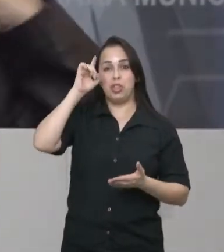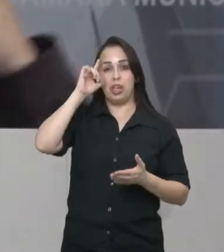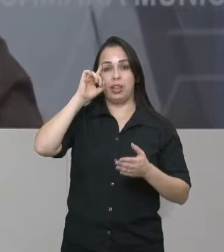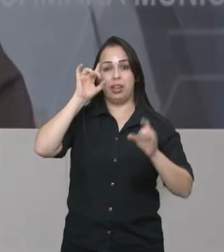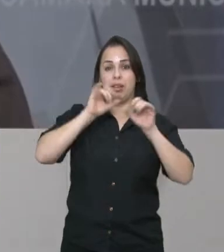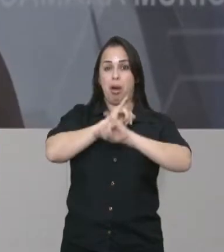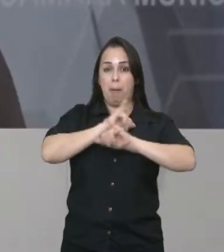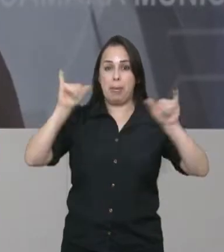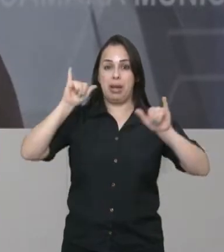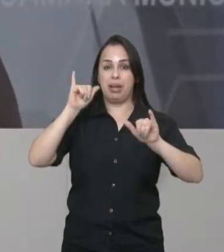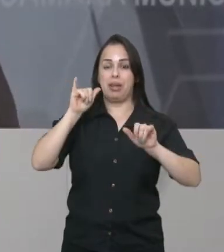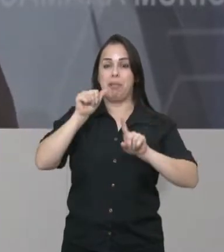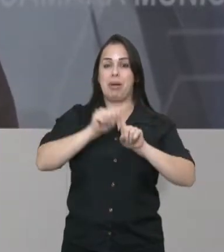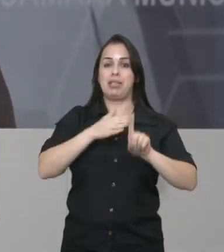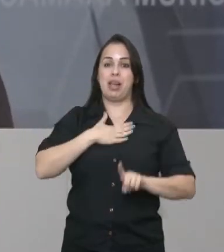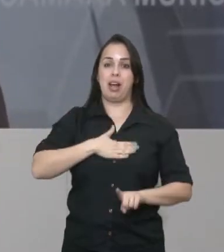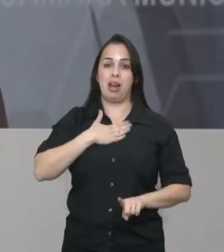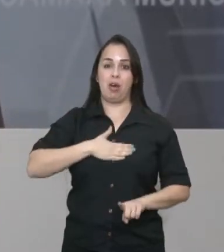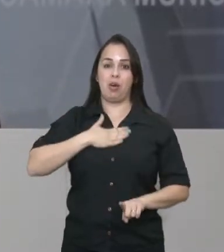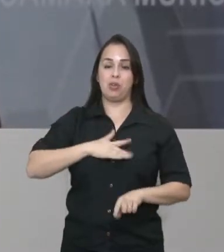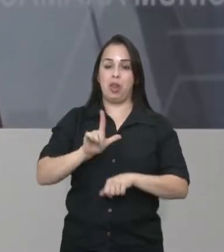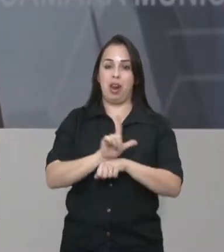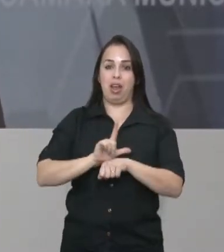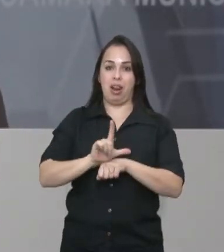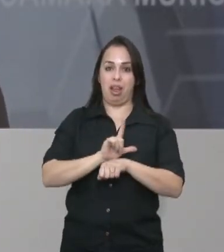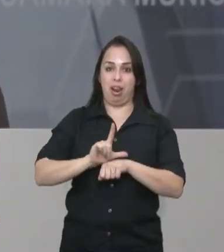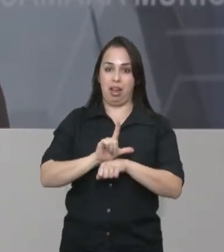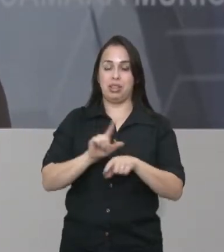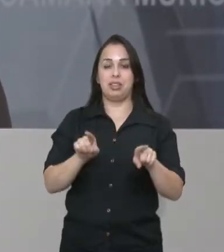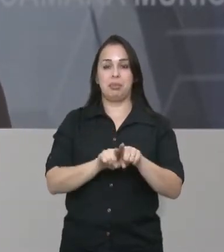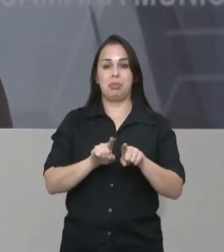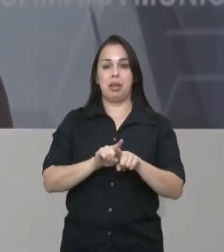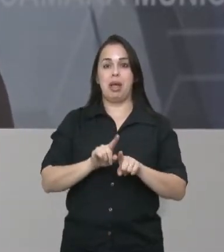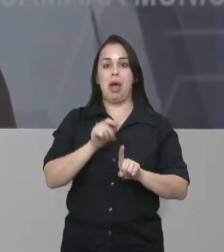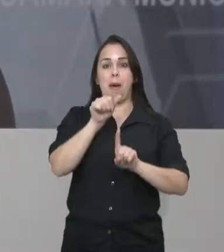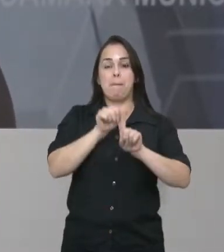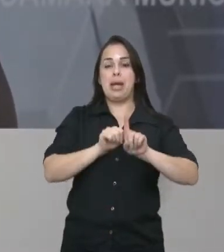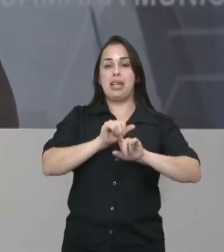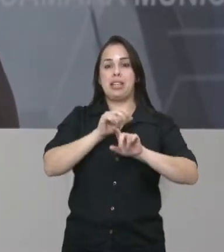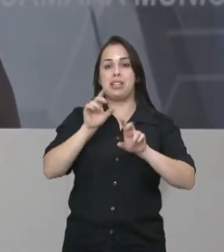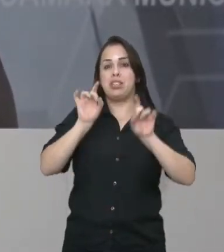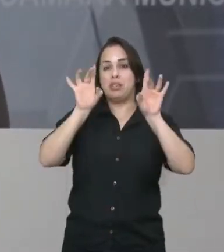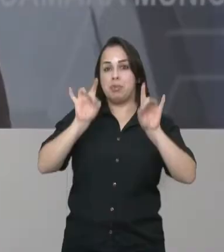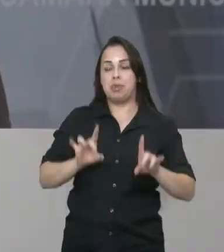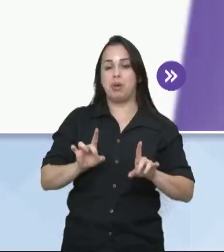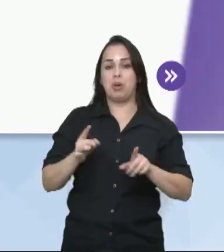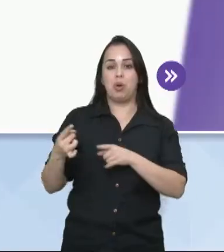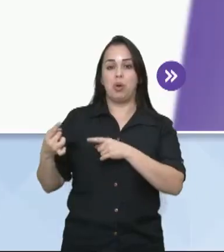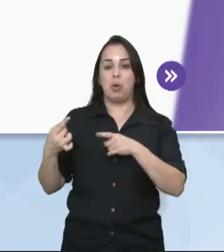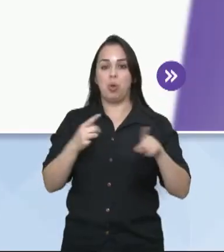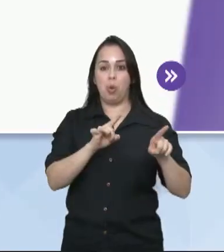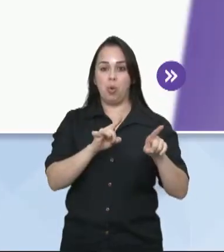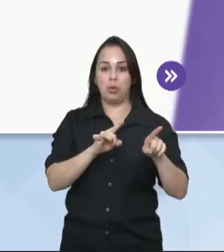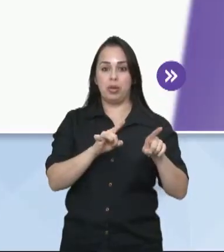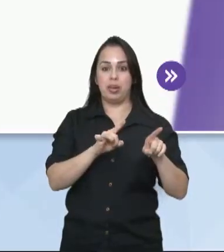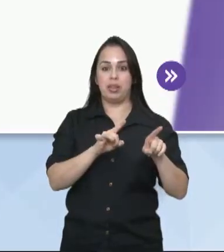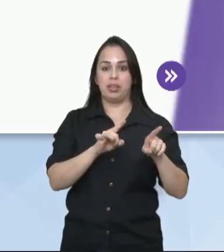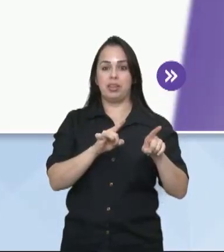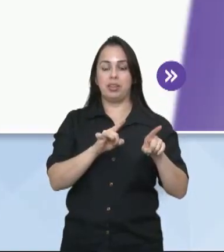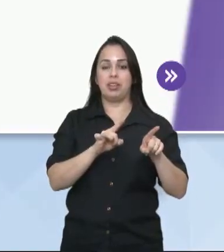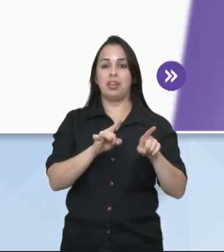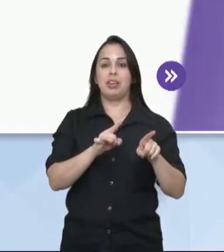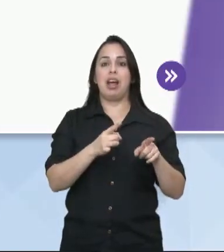Lilás. O Agosto Lilás é o mês da campanha do enfrentamento para a eliminação